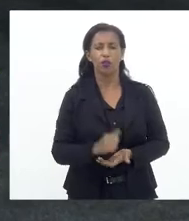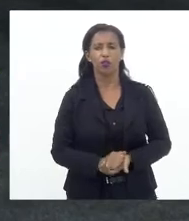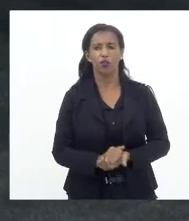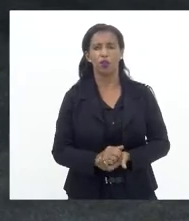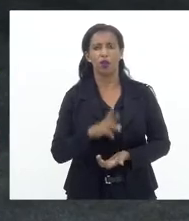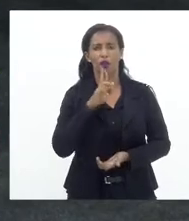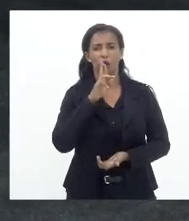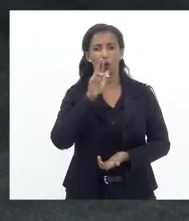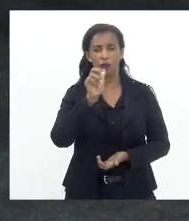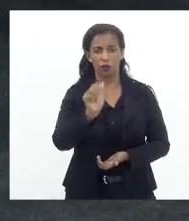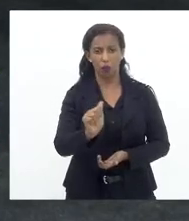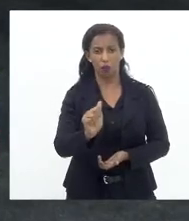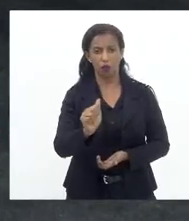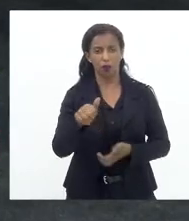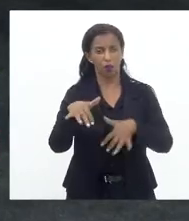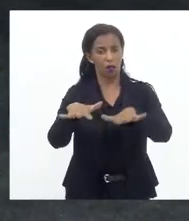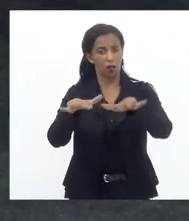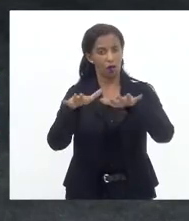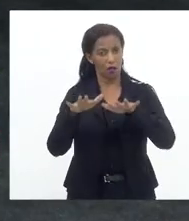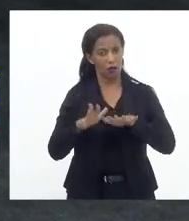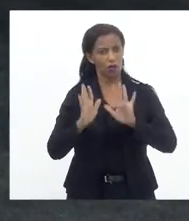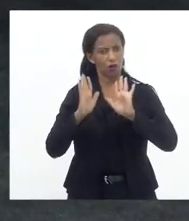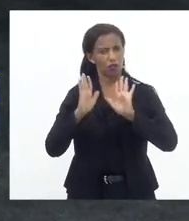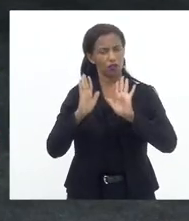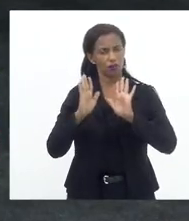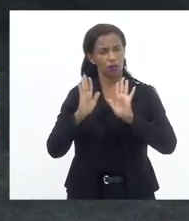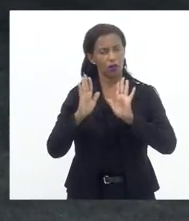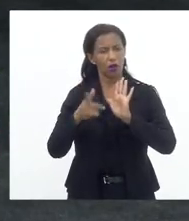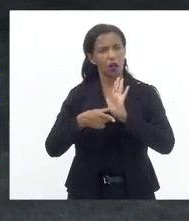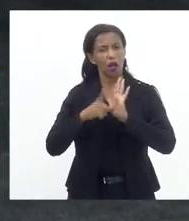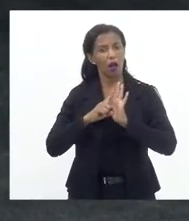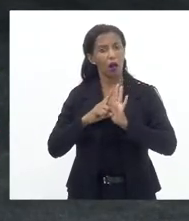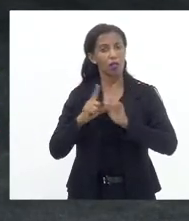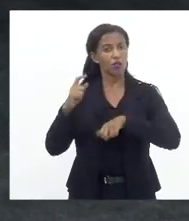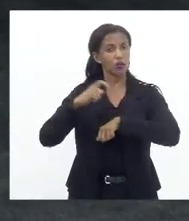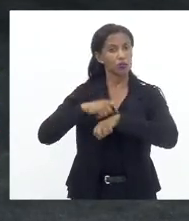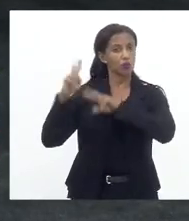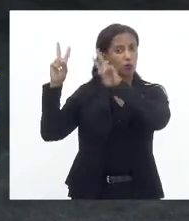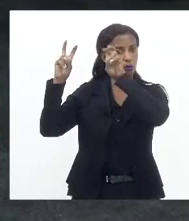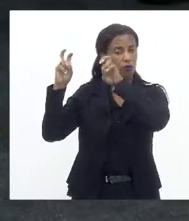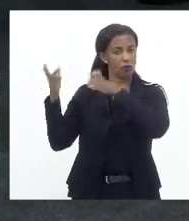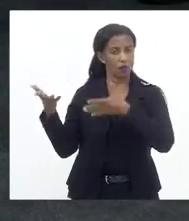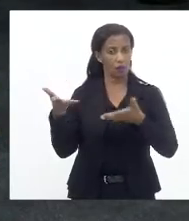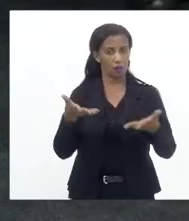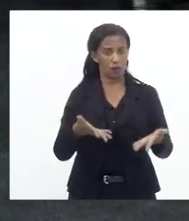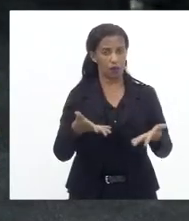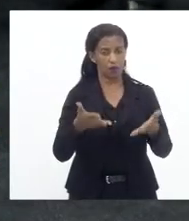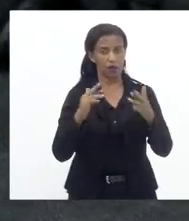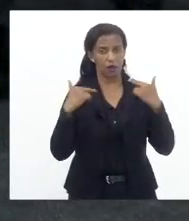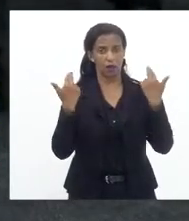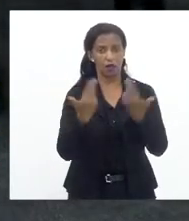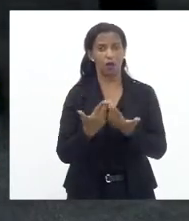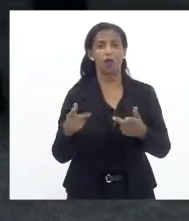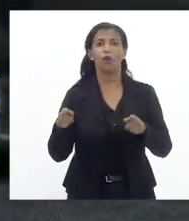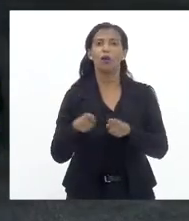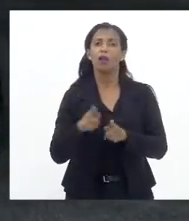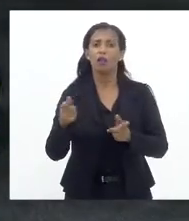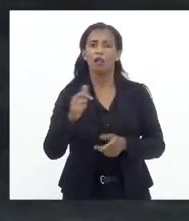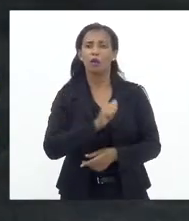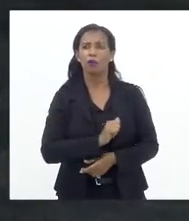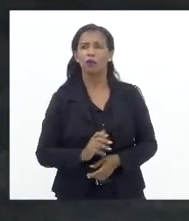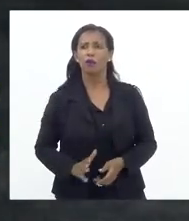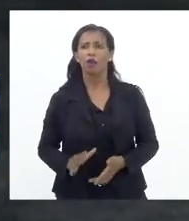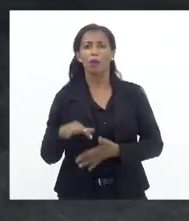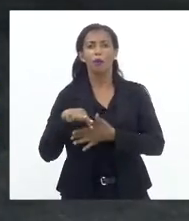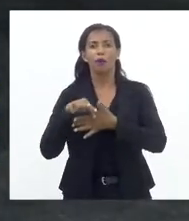Deputado Rodrigo é uma ganhar audiência antes realizada antes da chegada do tema o plenário EA vossa excelência uma audiência para